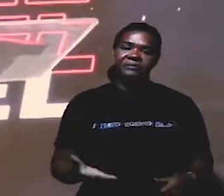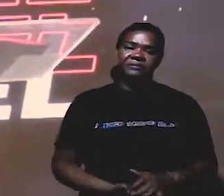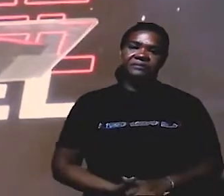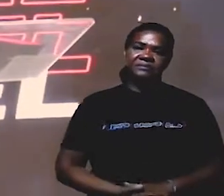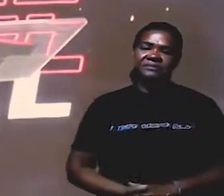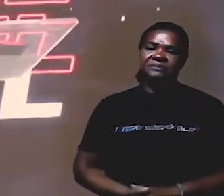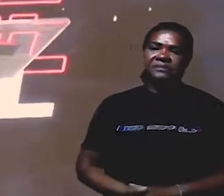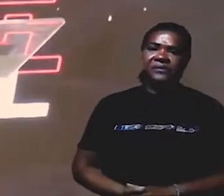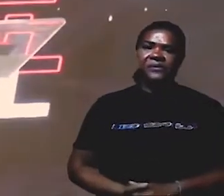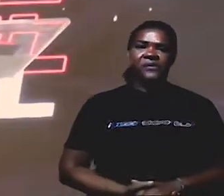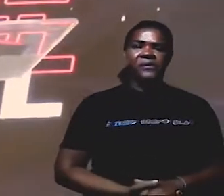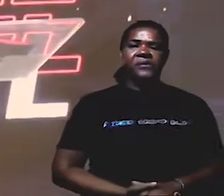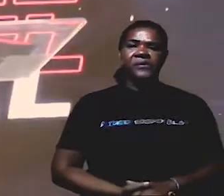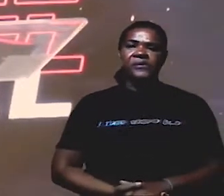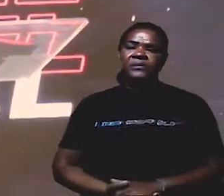As pendências.